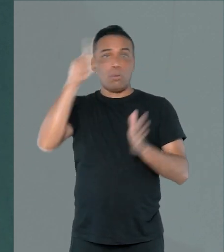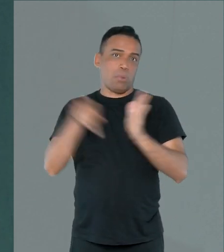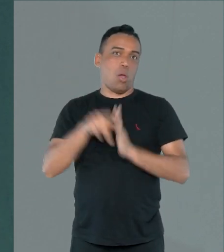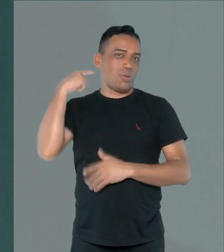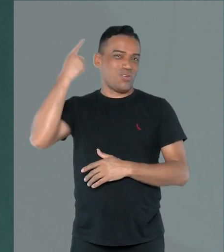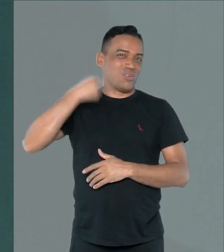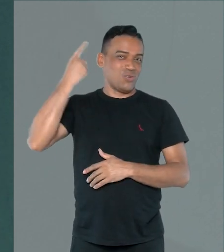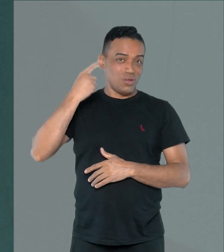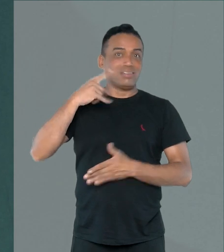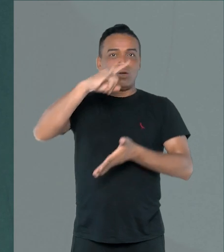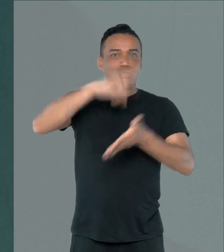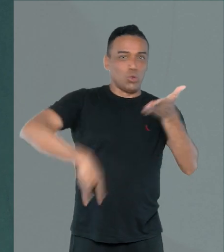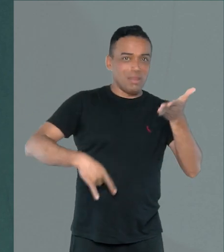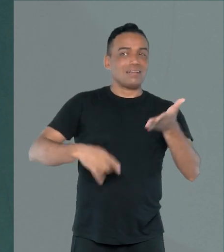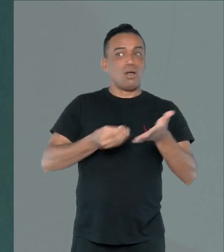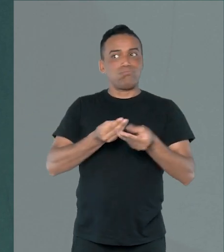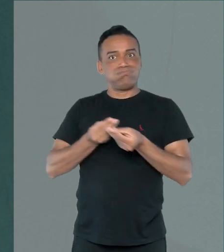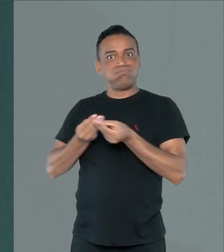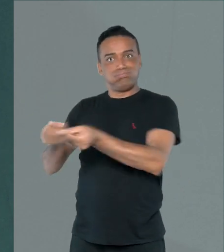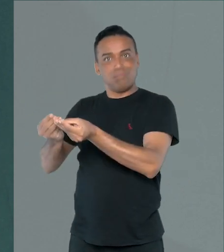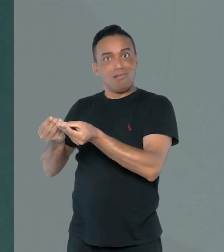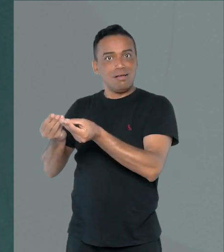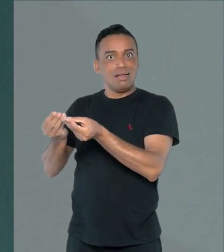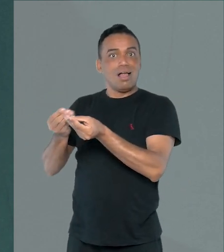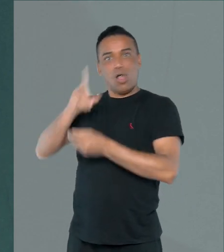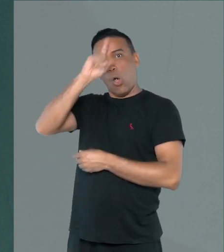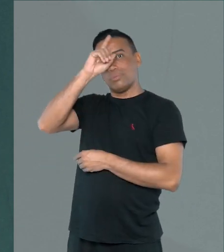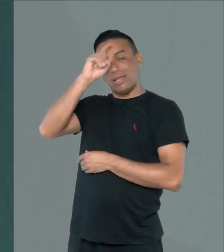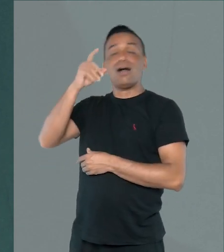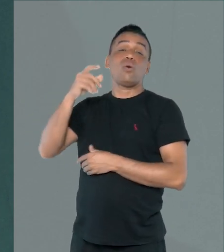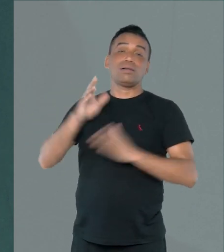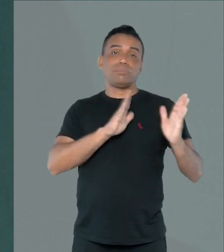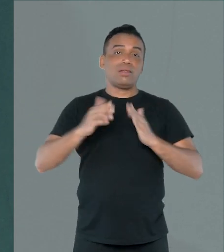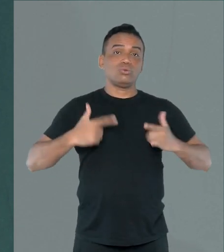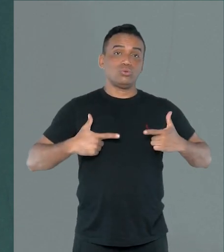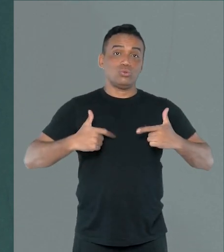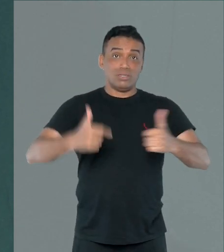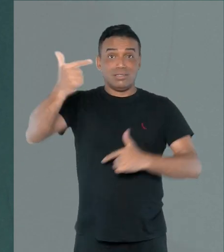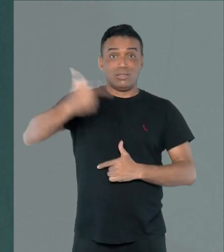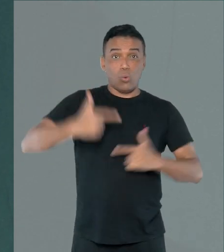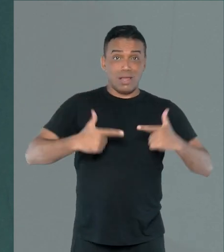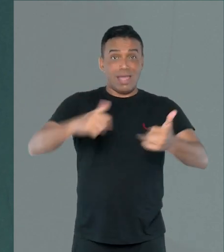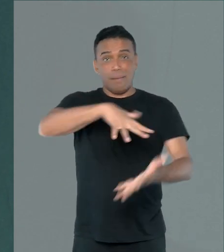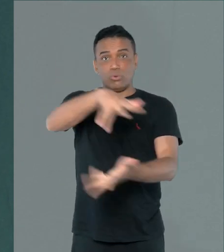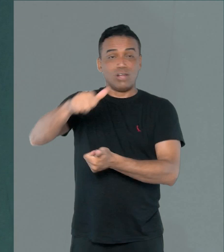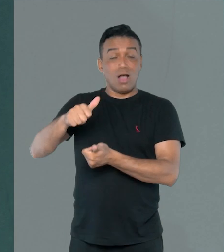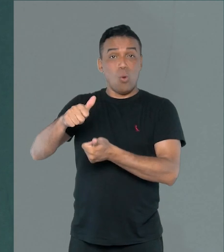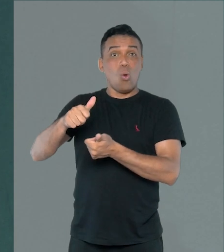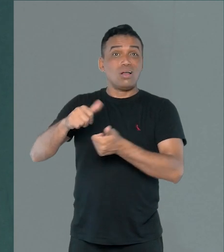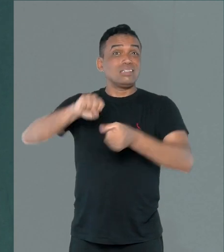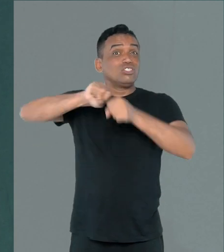em contato com a documentação desse hospício, desse hospital, mas a Segunda Guerra Mundial destruiu a